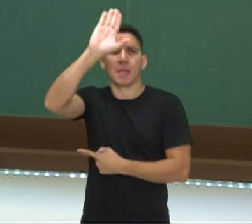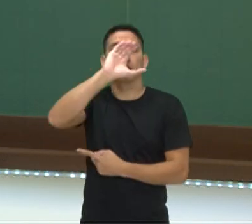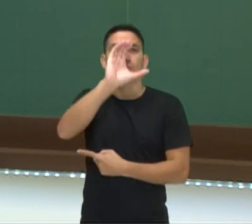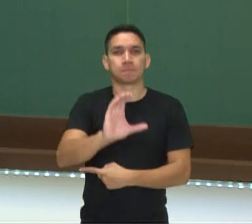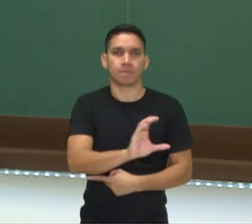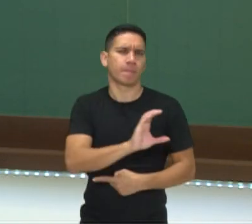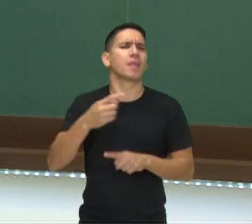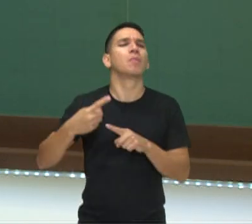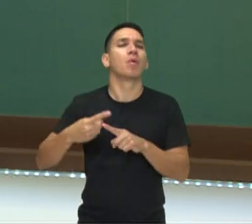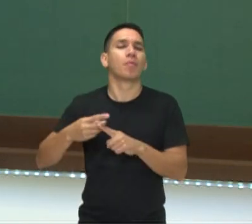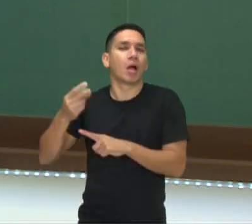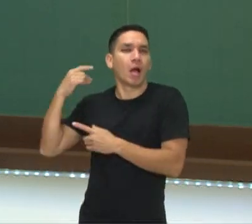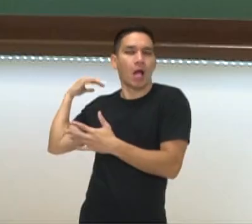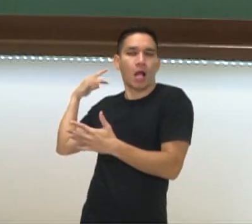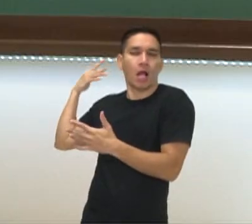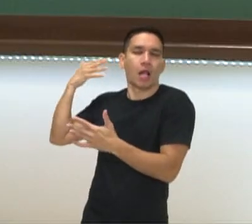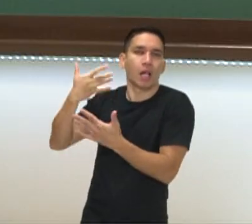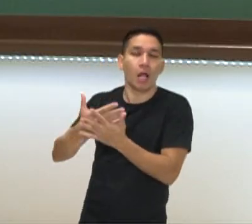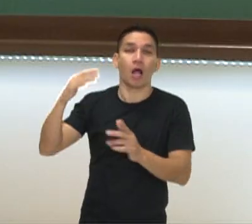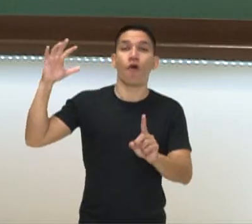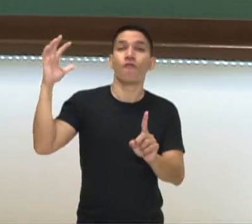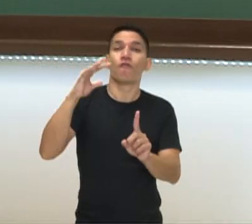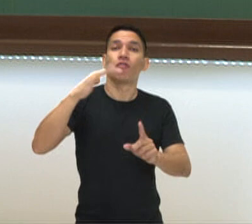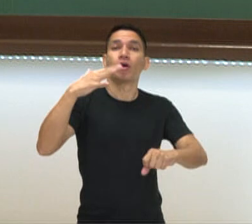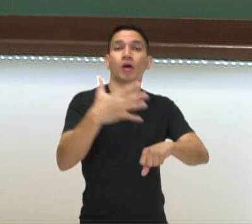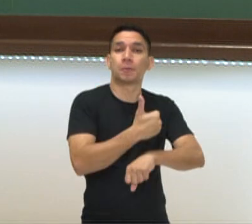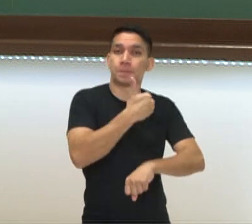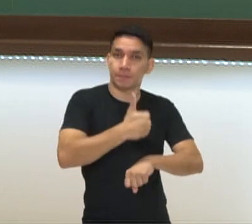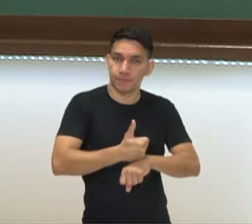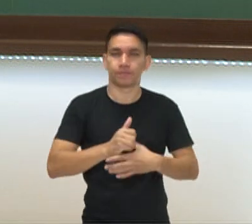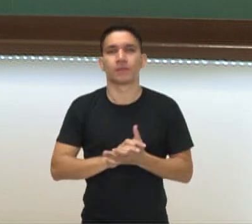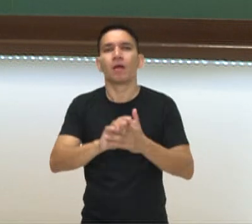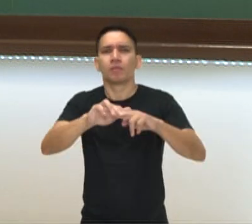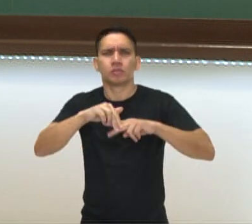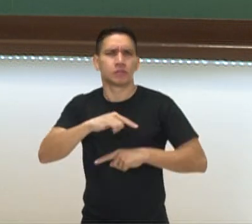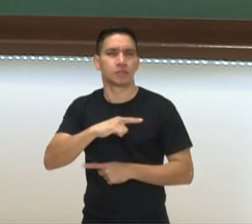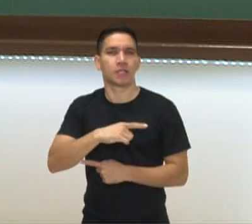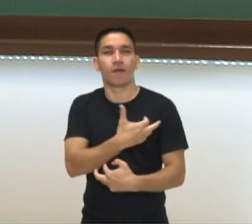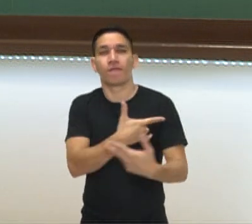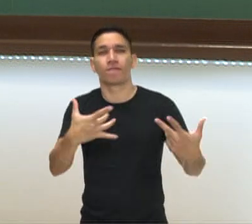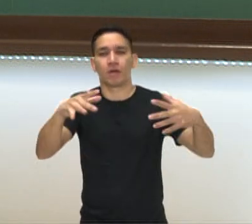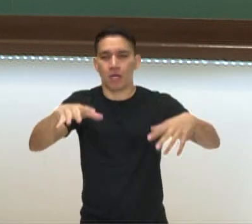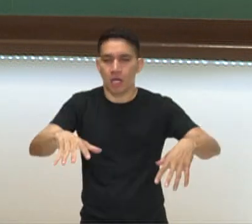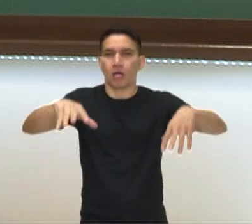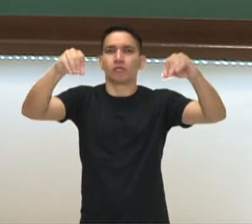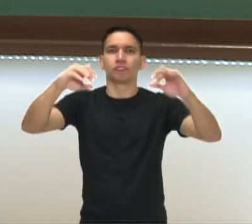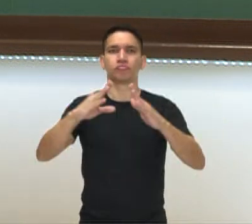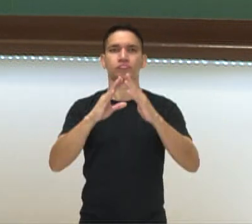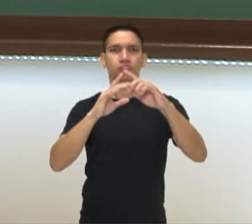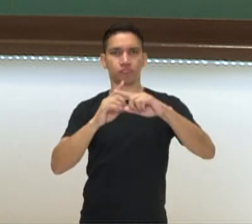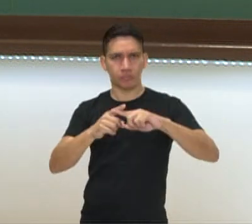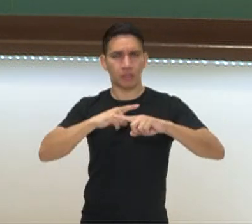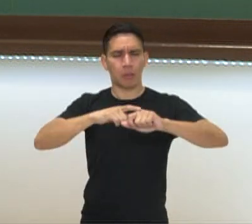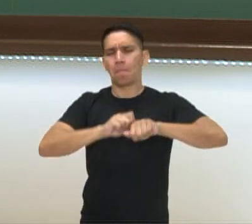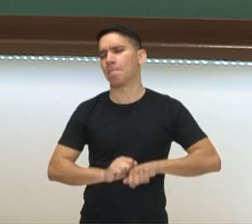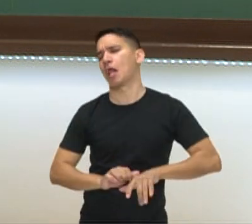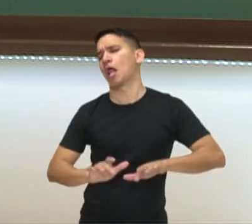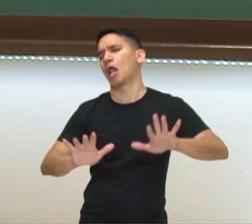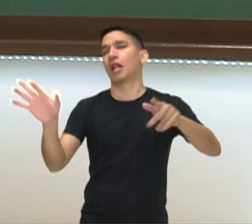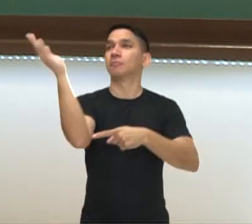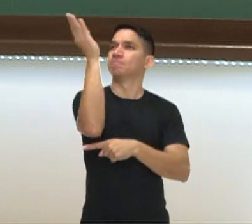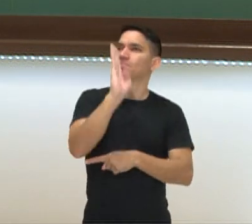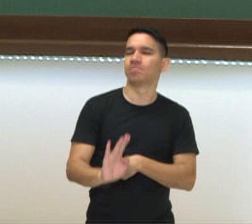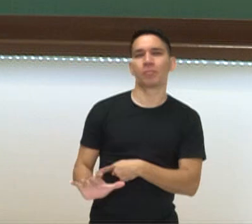conta da influência da colonização. Então temos diversas catedrais, igrejas esparramadas pelo Brasil